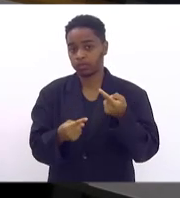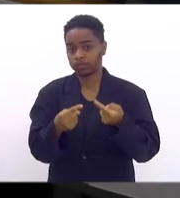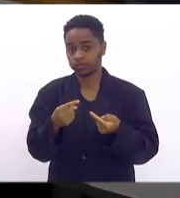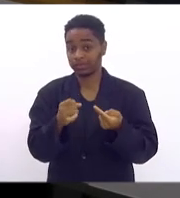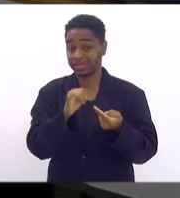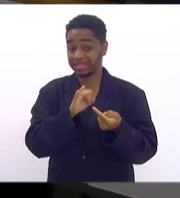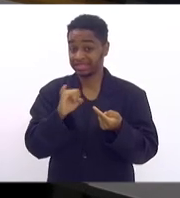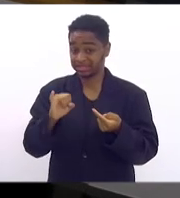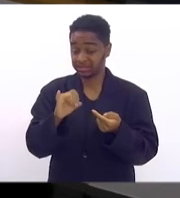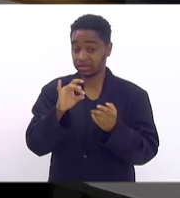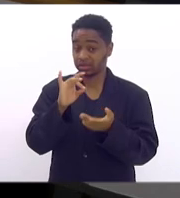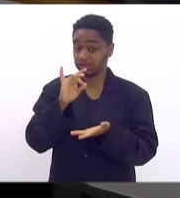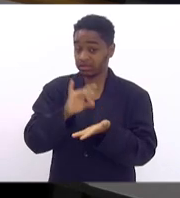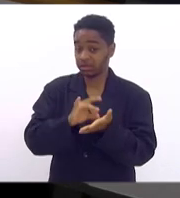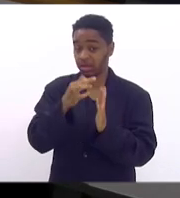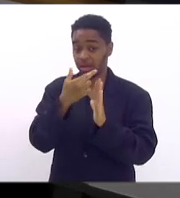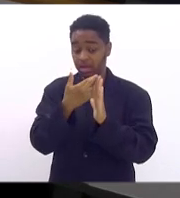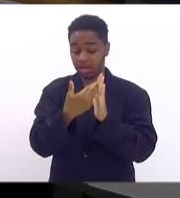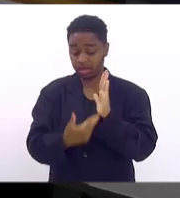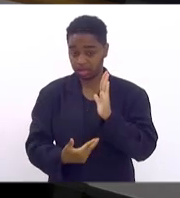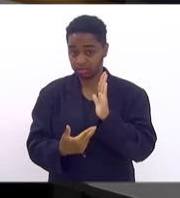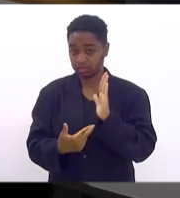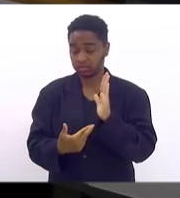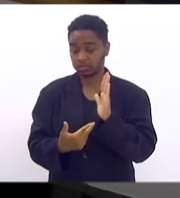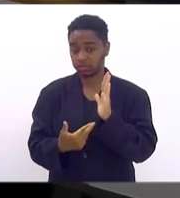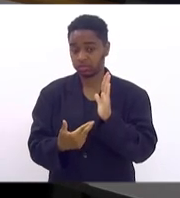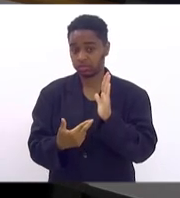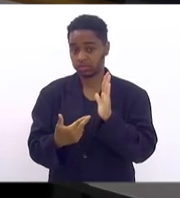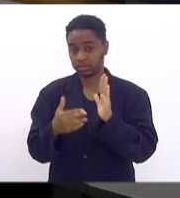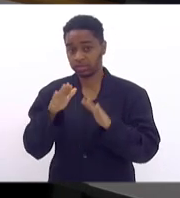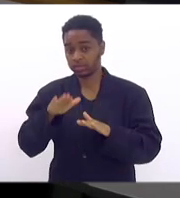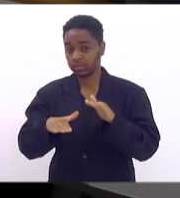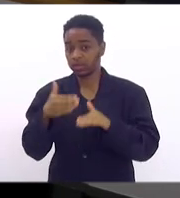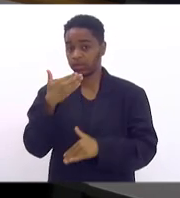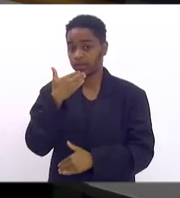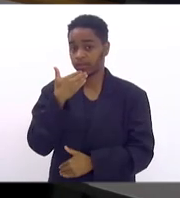o relatório não ficaria melhor...